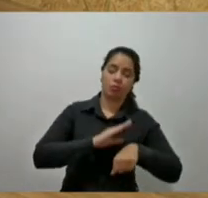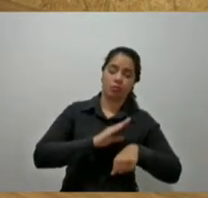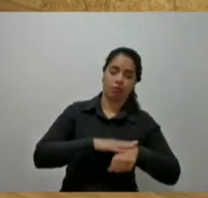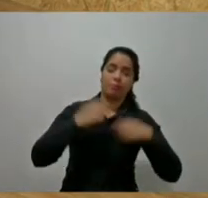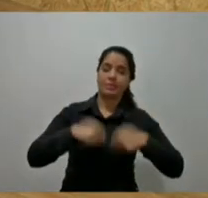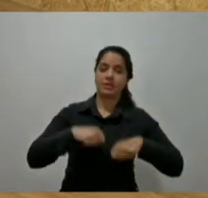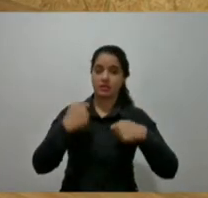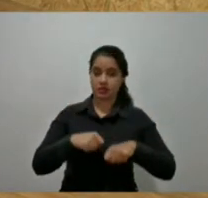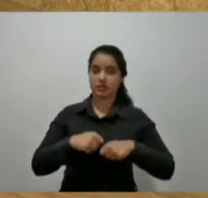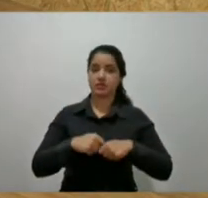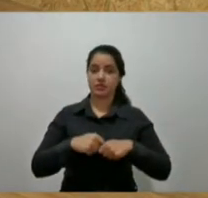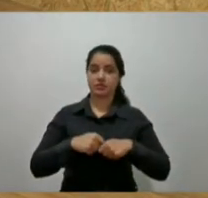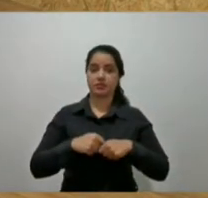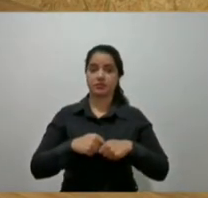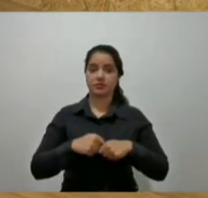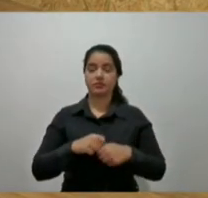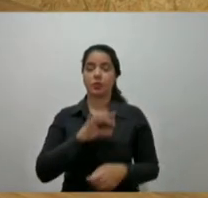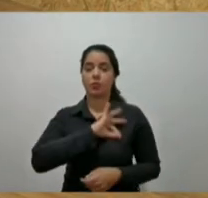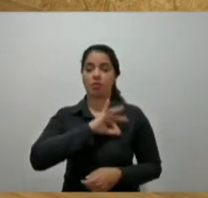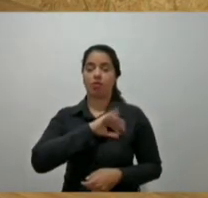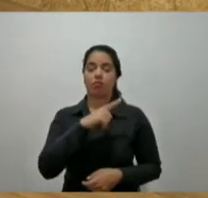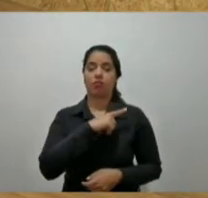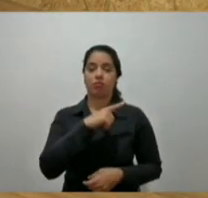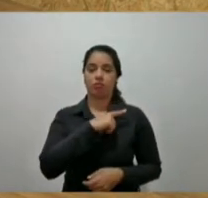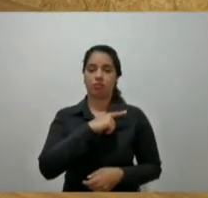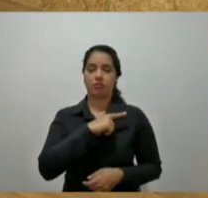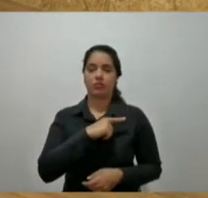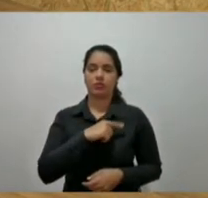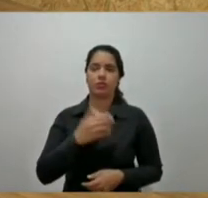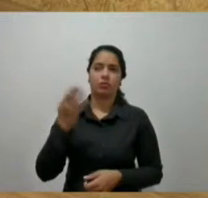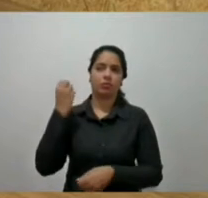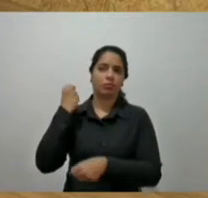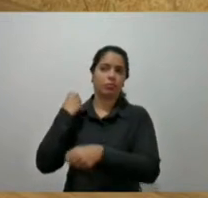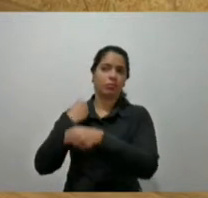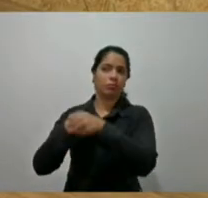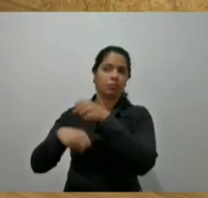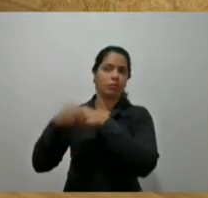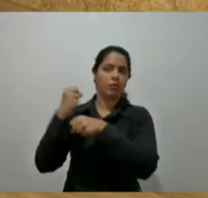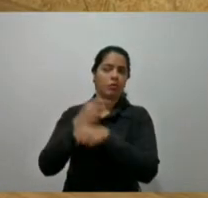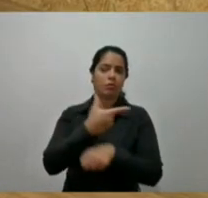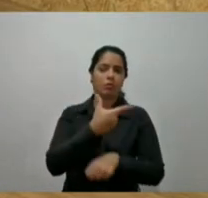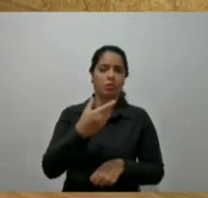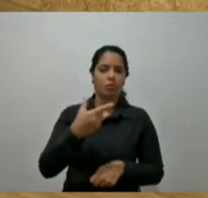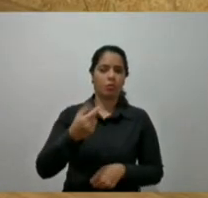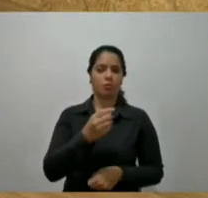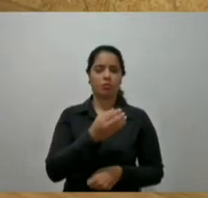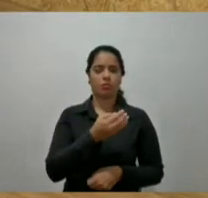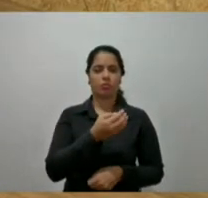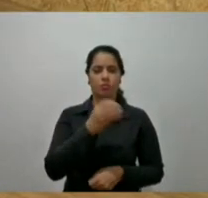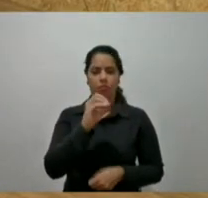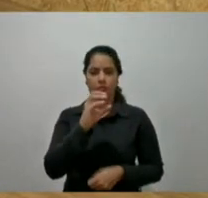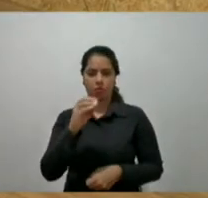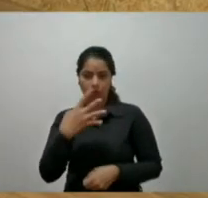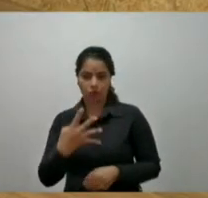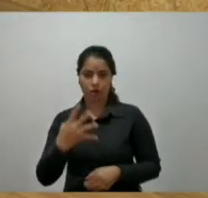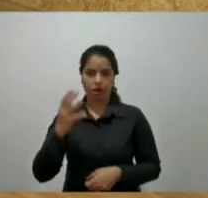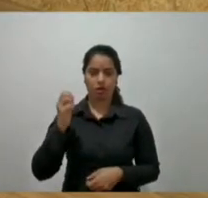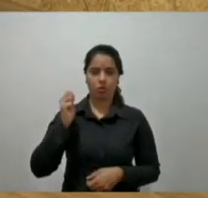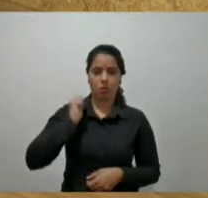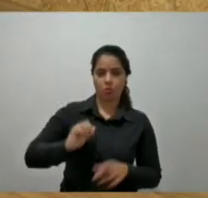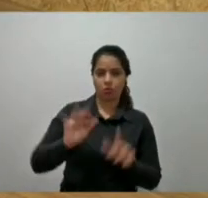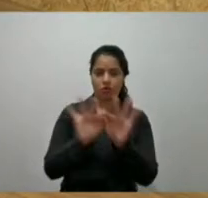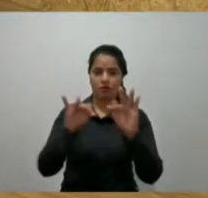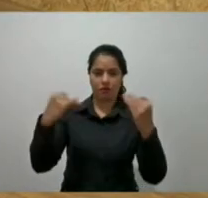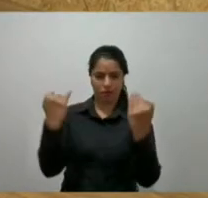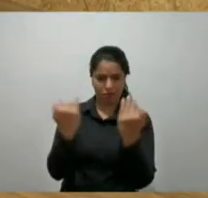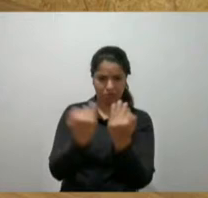sempre teve, desde 2004, o Bolsa Família Consolidado, que é um programa muito bem avaliado no mundo inteiro, inclusive, mesmo